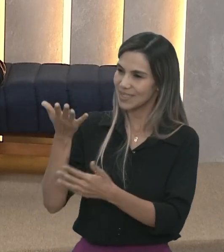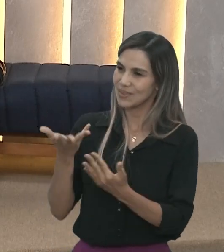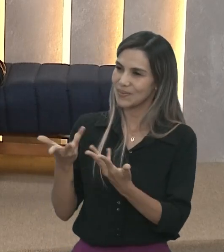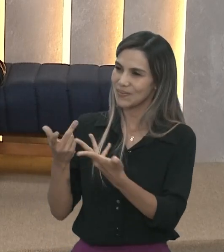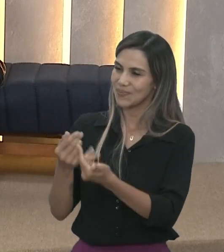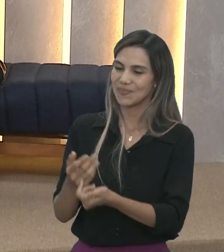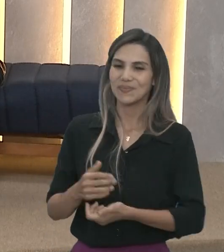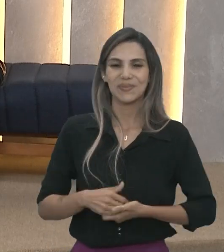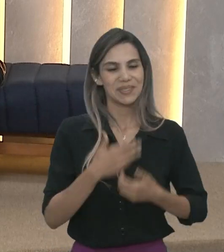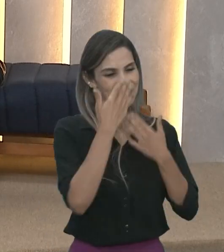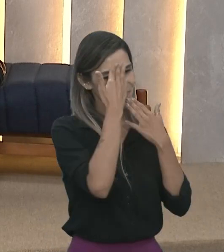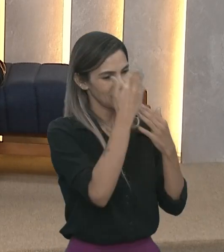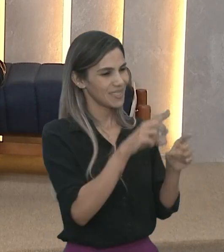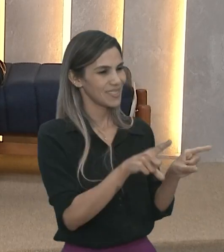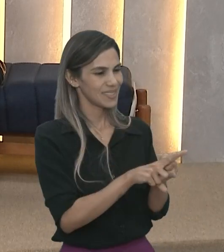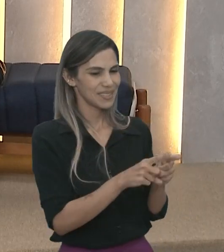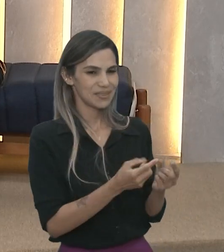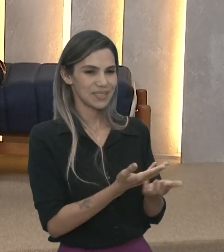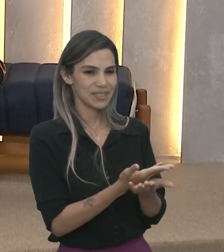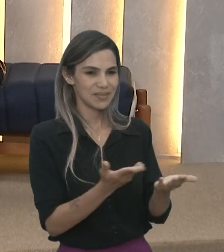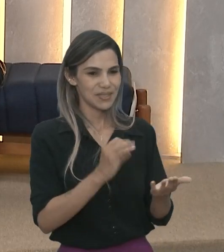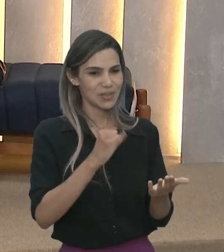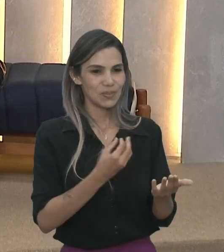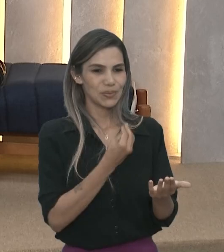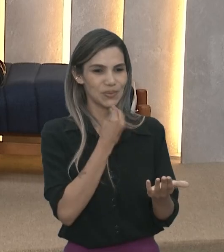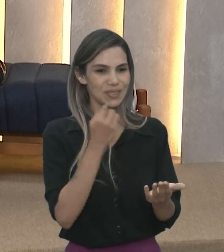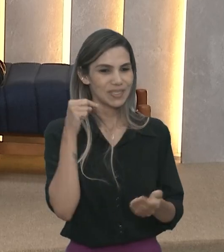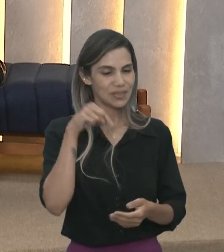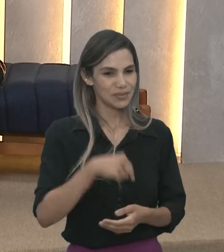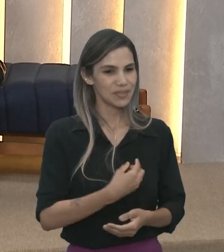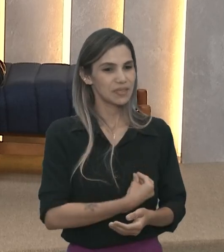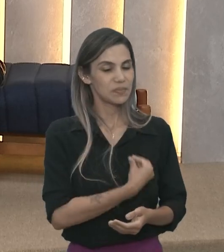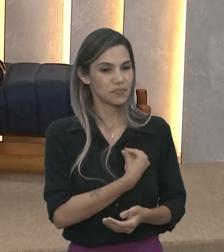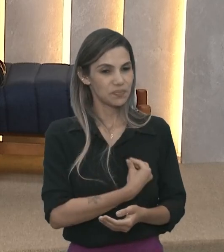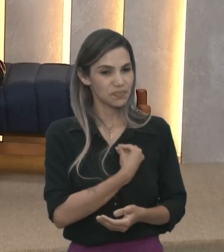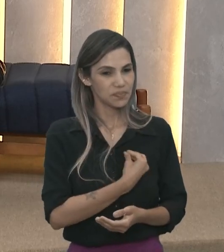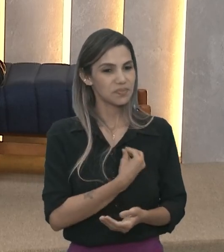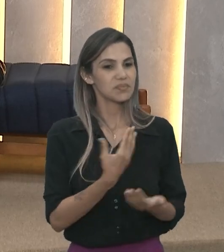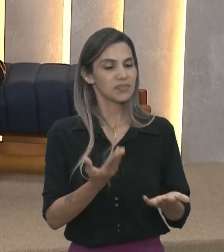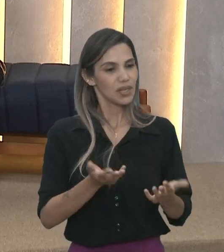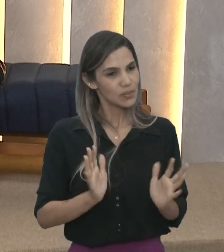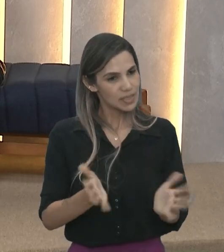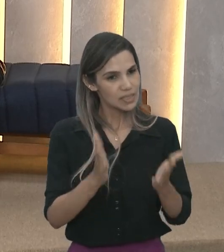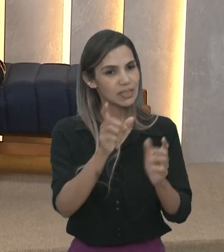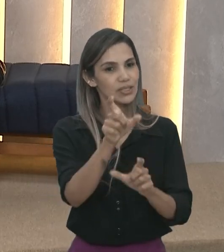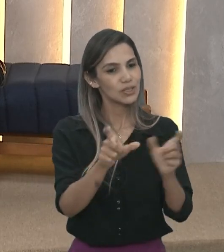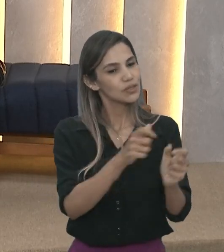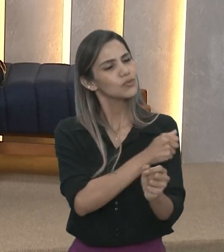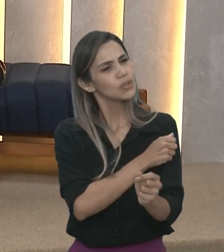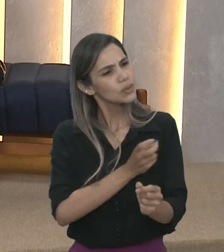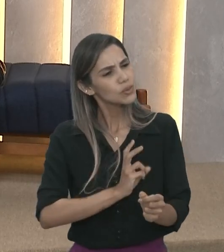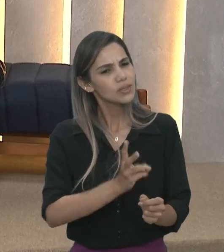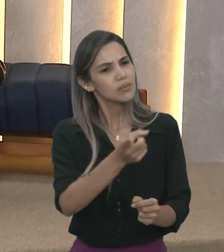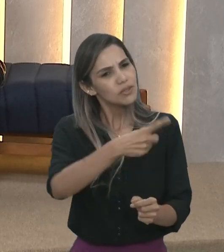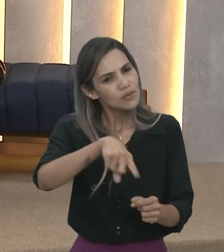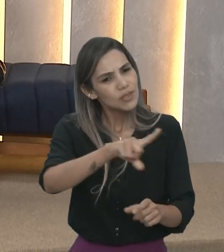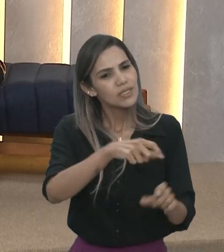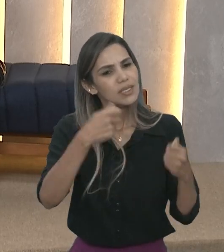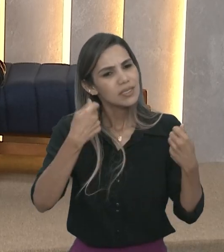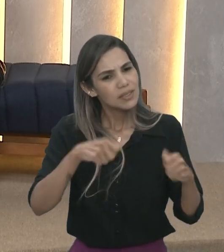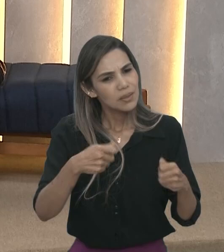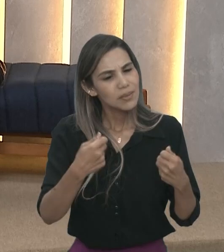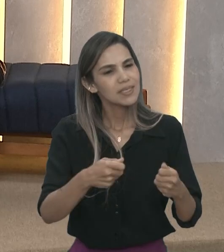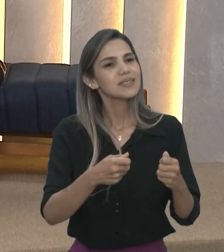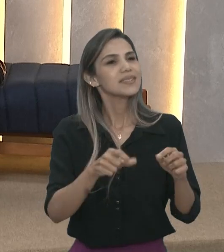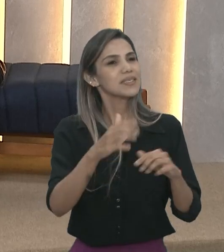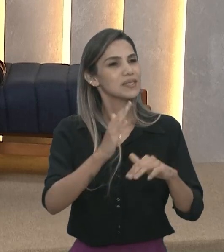Muito obrigada, eu agradeço a vocês, né, pela oportunidade e sempre incentivo os meus alunos, né? Vocês precisam voltar e dar aula